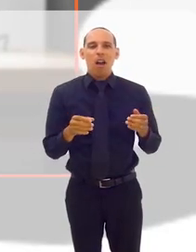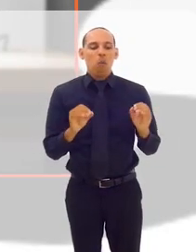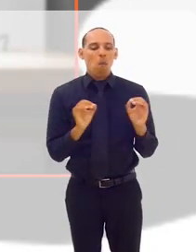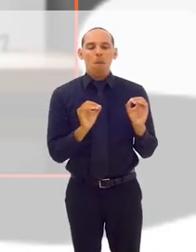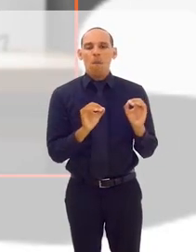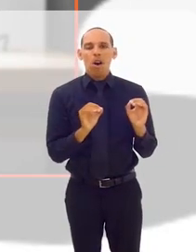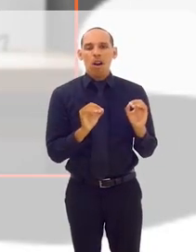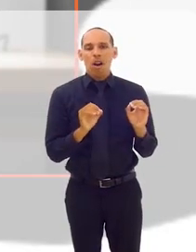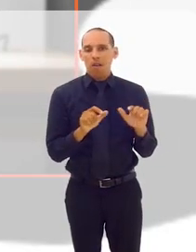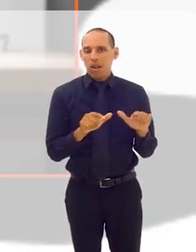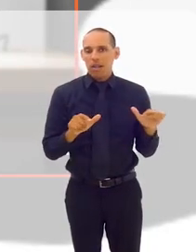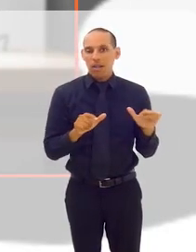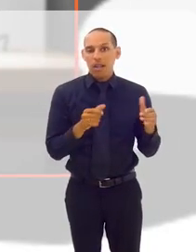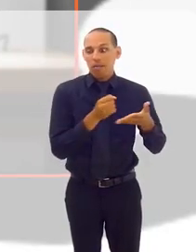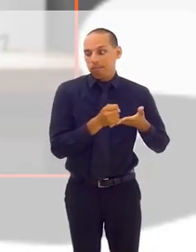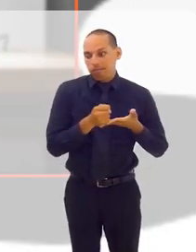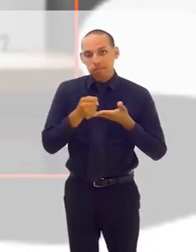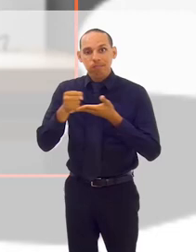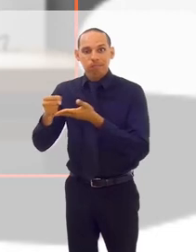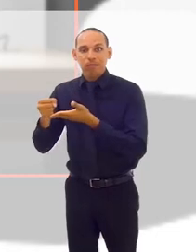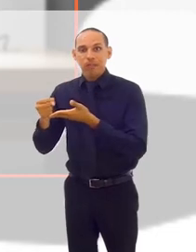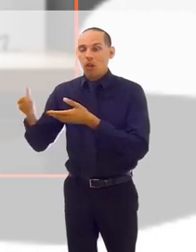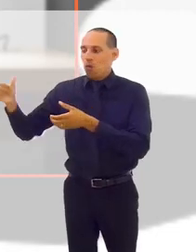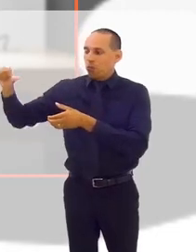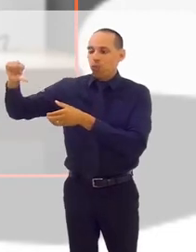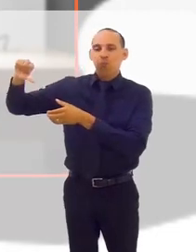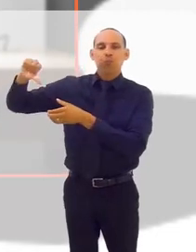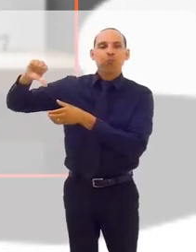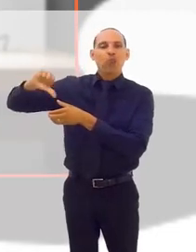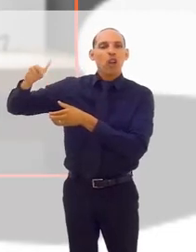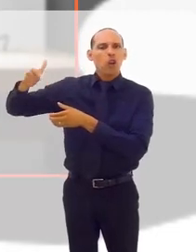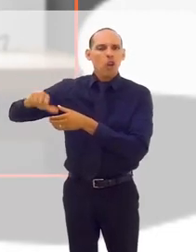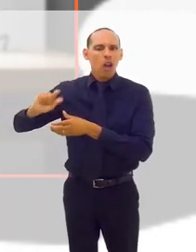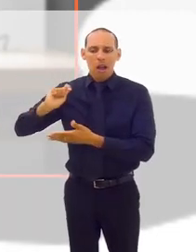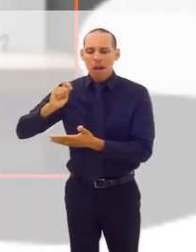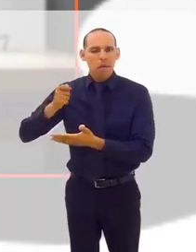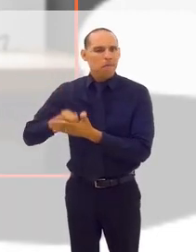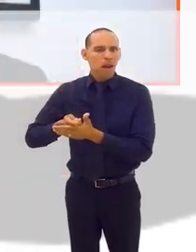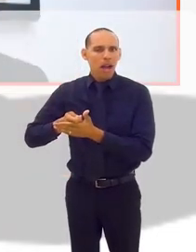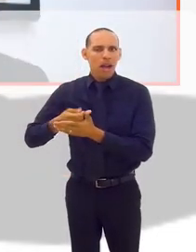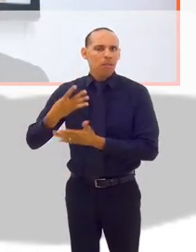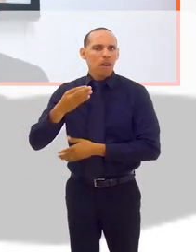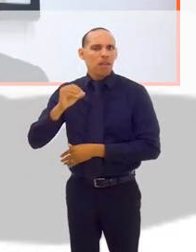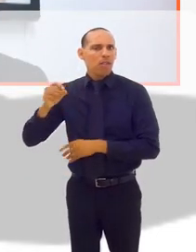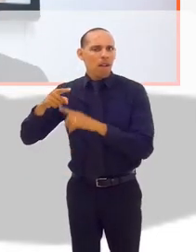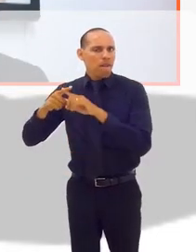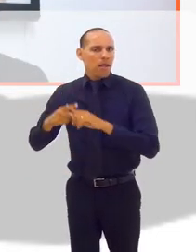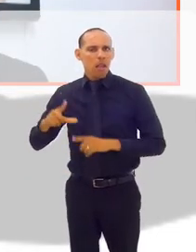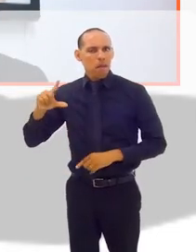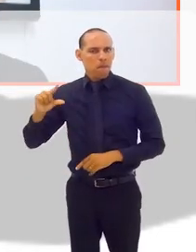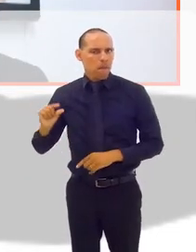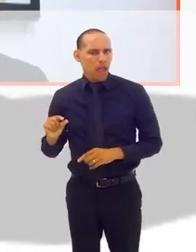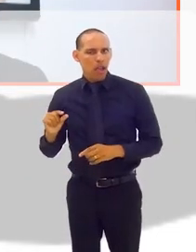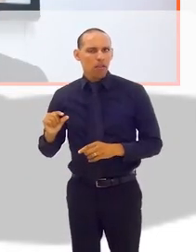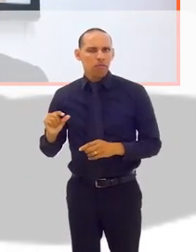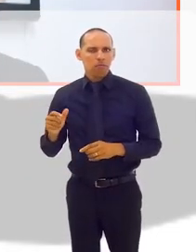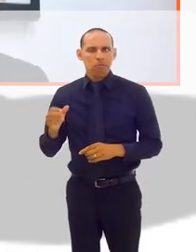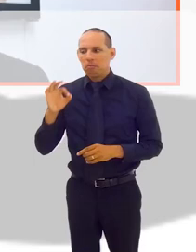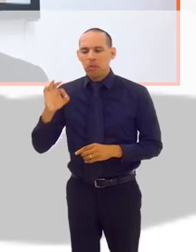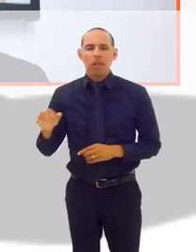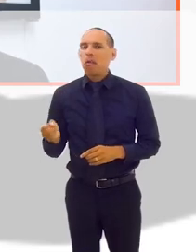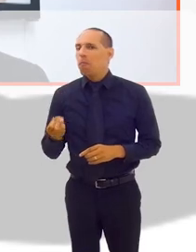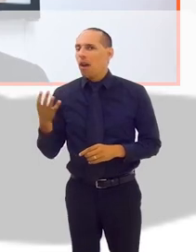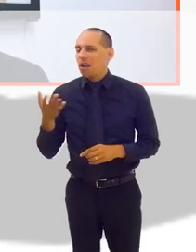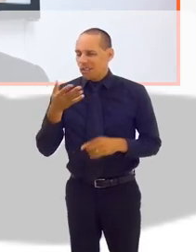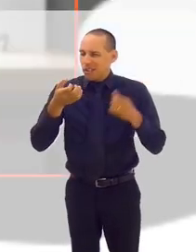dessas embalagens. E aí você, então, faz o refil e ela paga muito menos, 400 vezes menos, ou os pontos